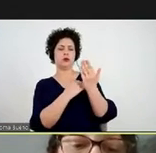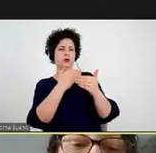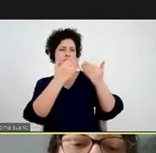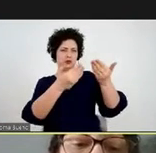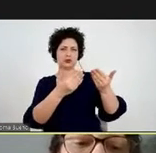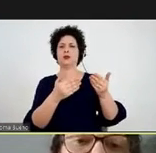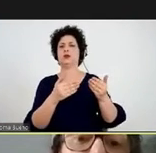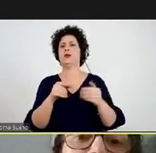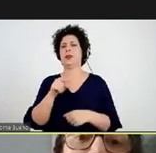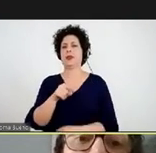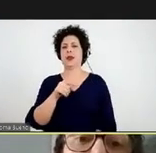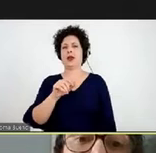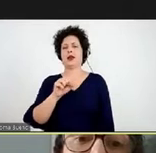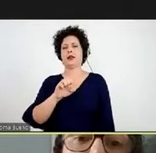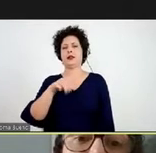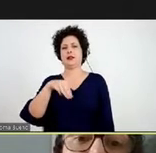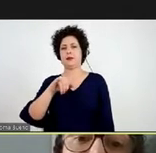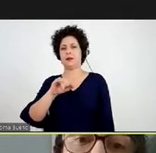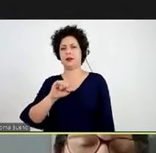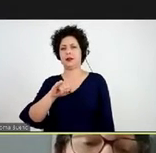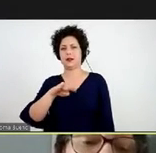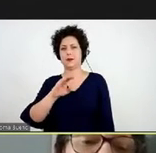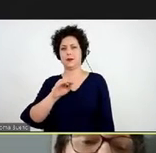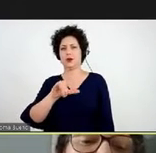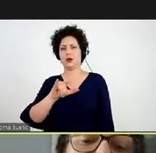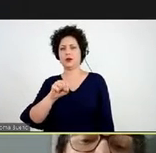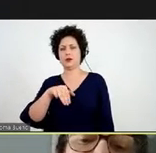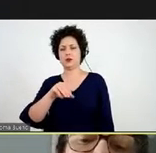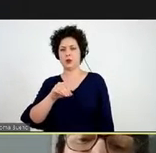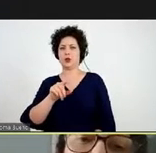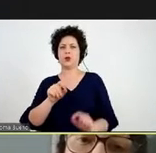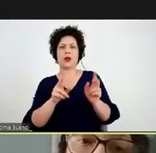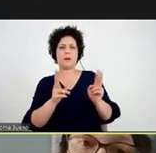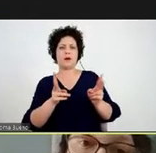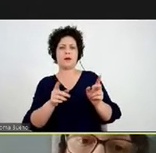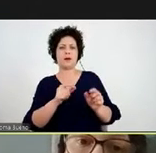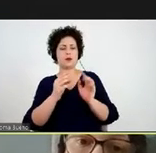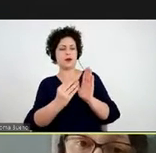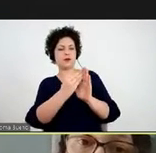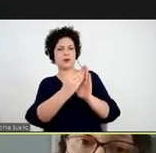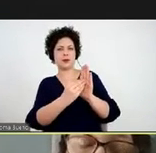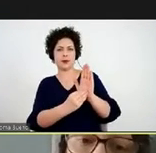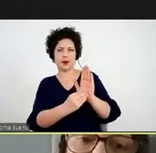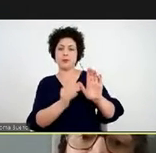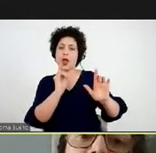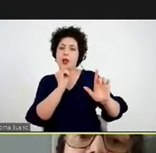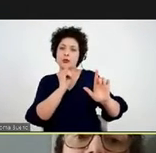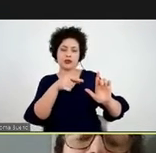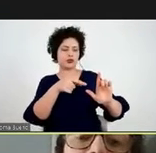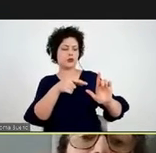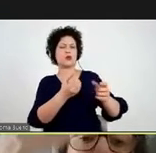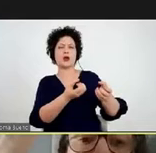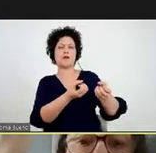do semissimbolismo mantém as marcas enunciativas do texto